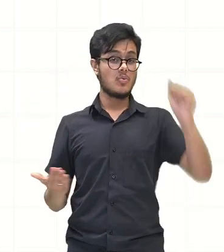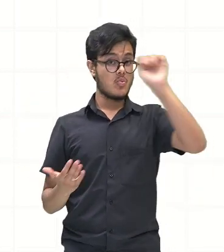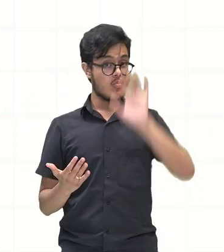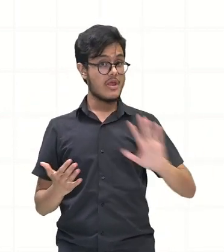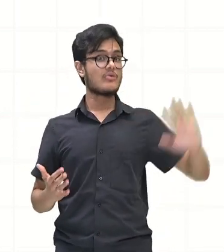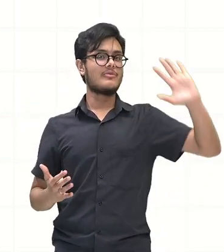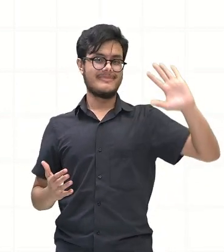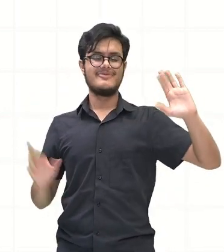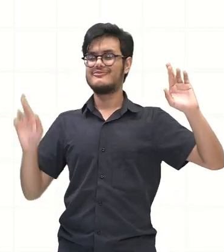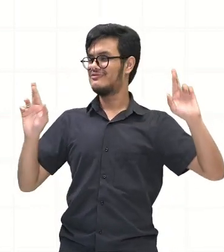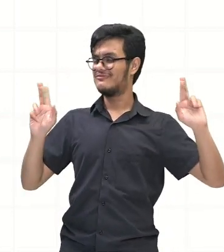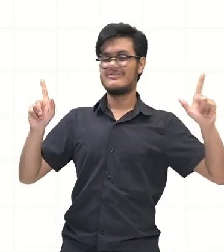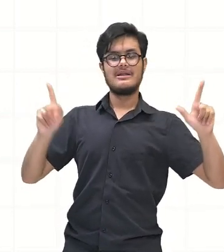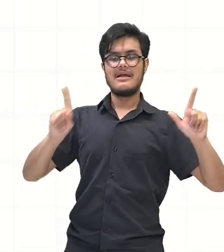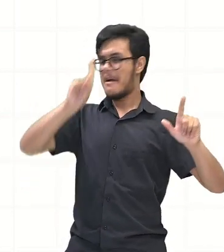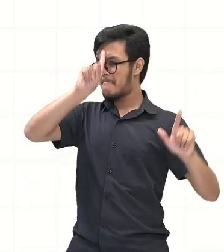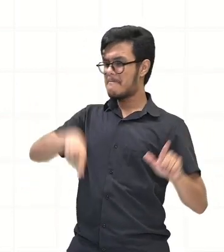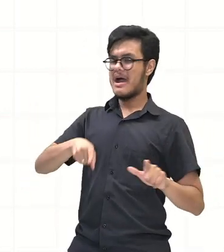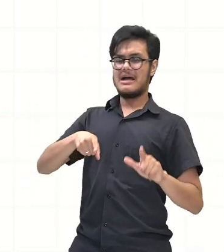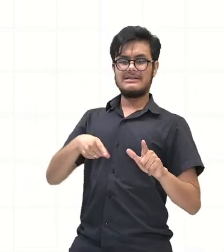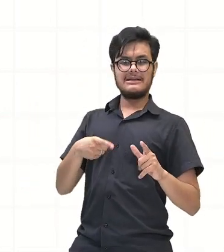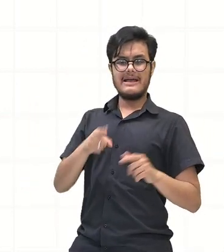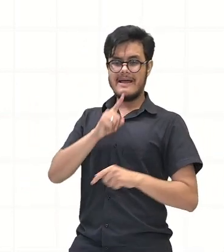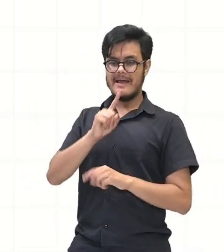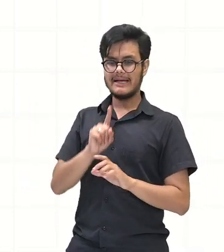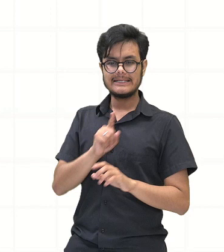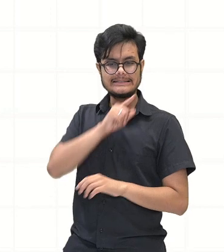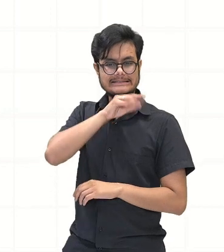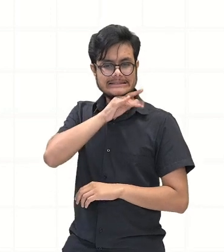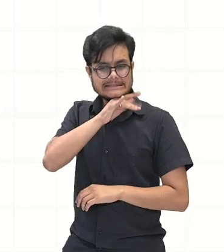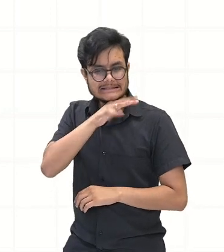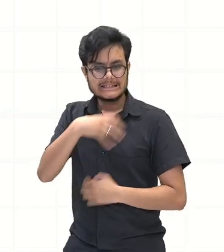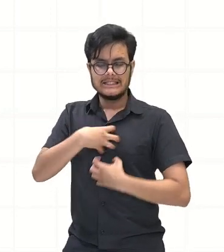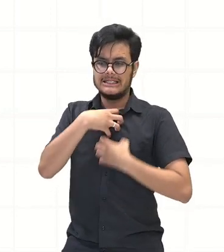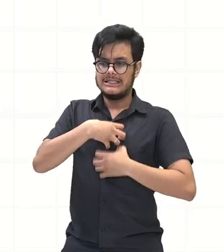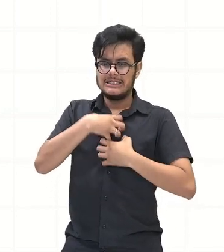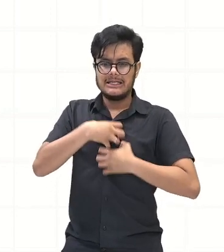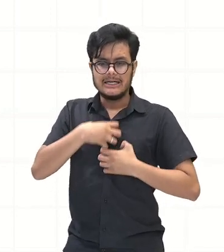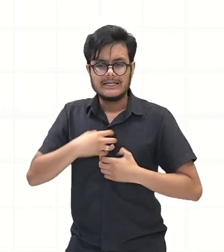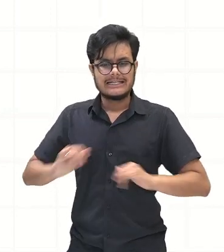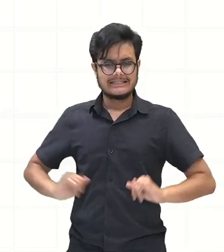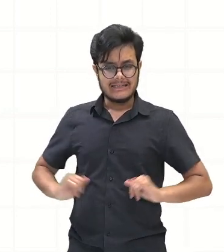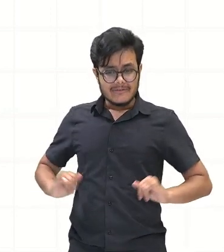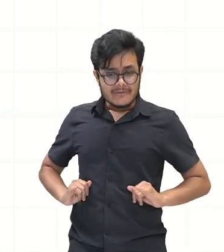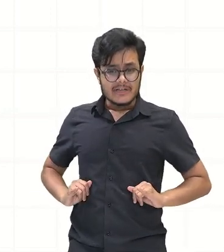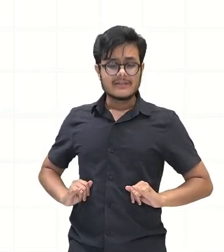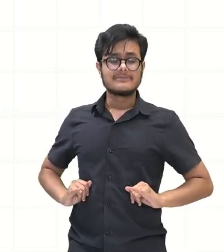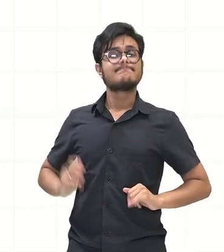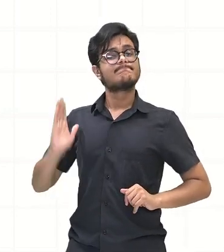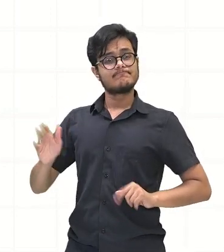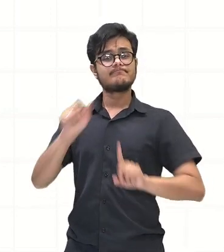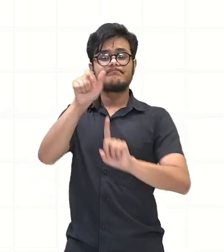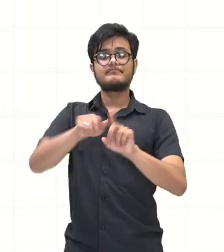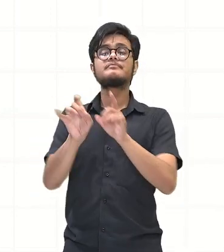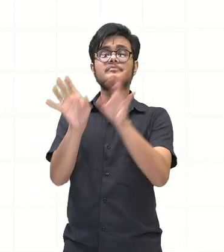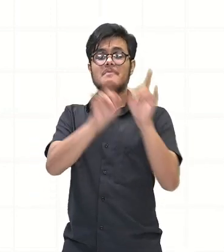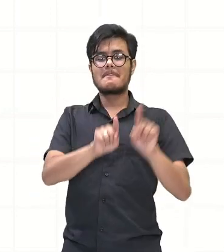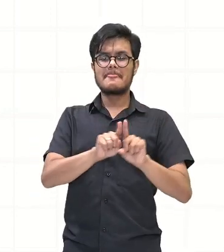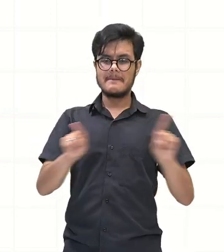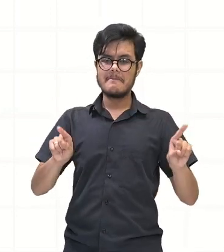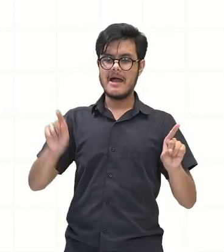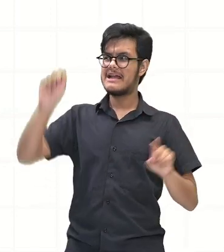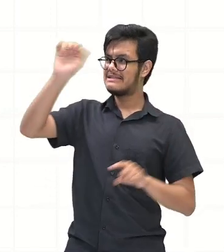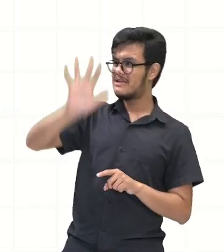prática de conflitos já era constante dentro do continente africano. Porém, quando se tem ali